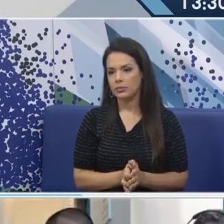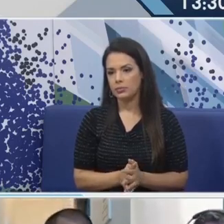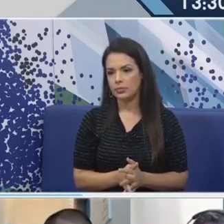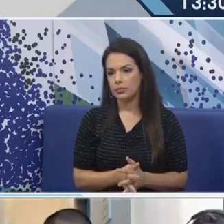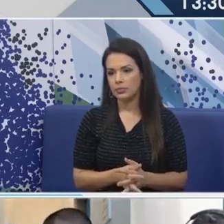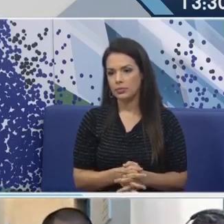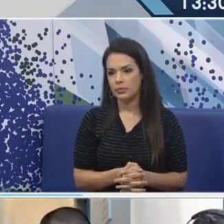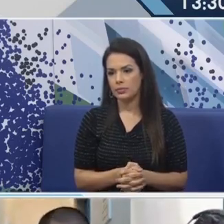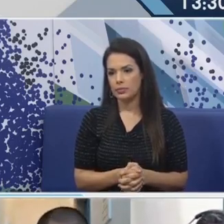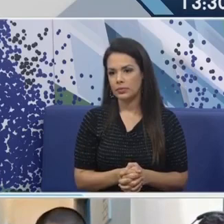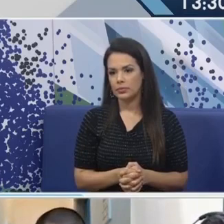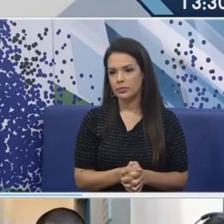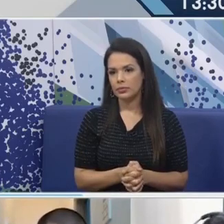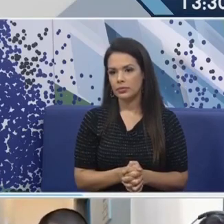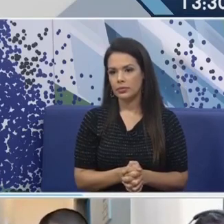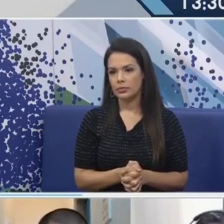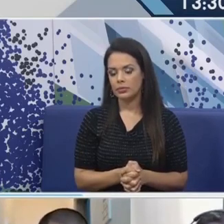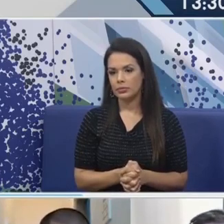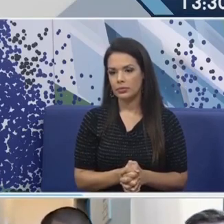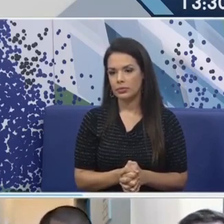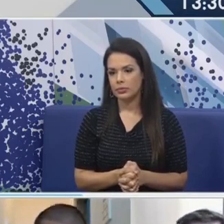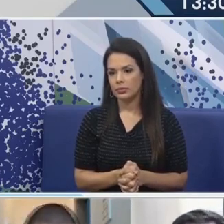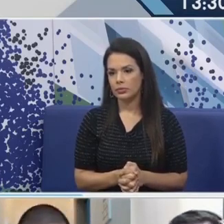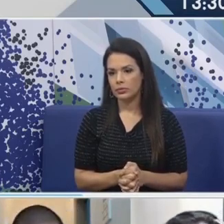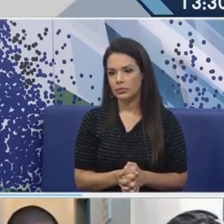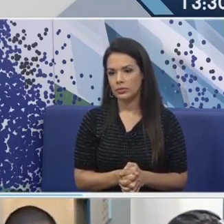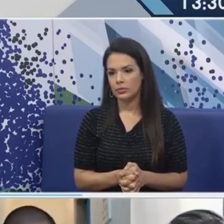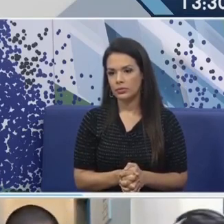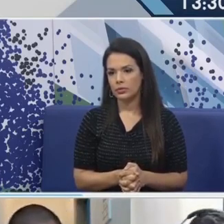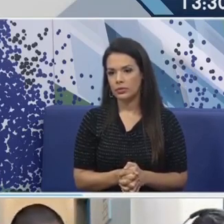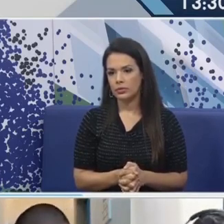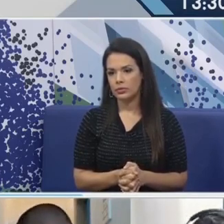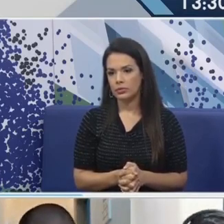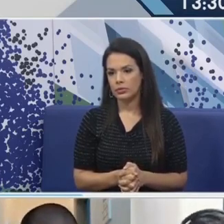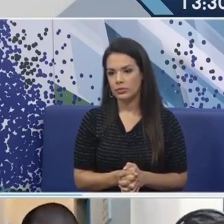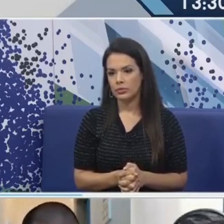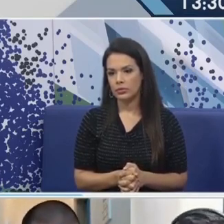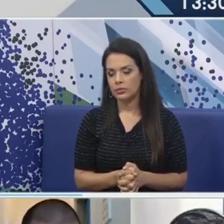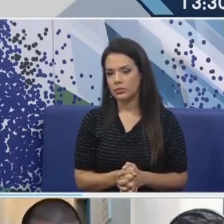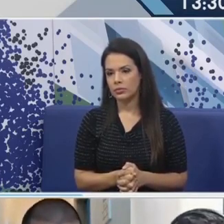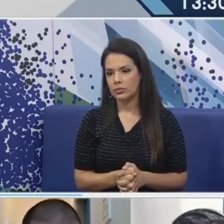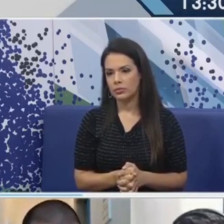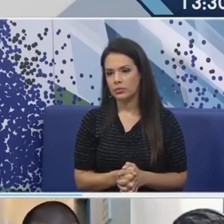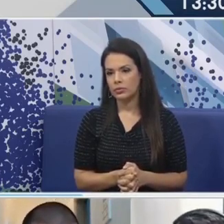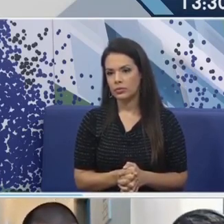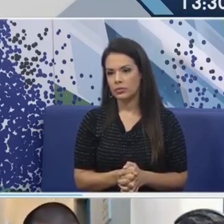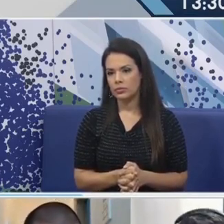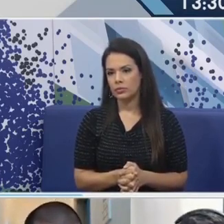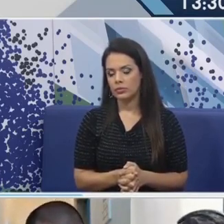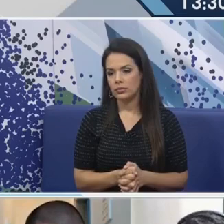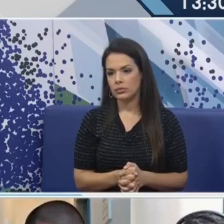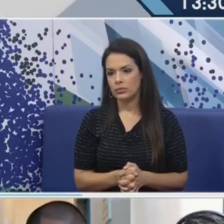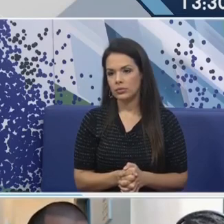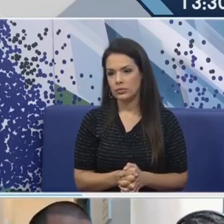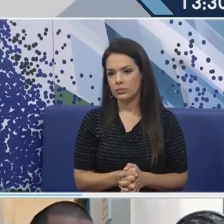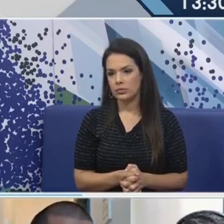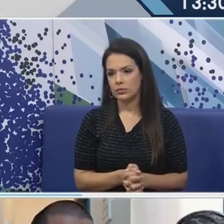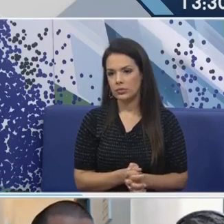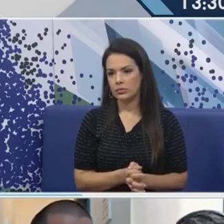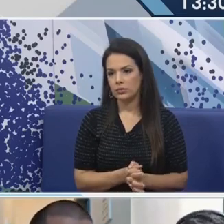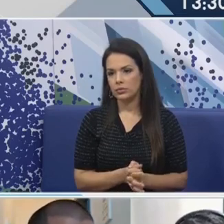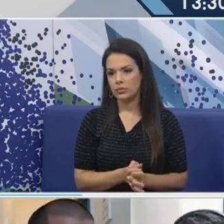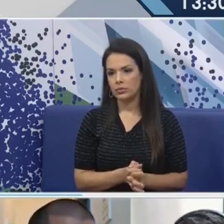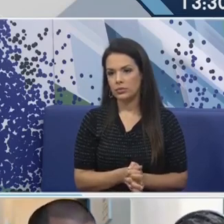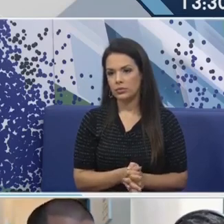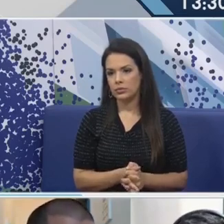gente. Você vê o lance, cara, e é um tapa... Ah, porque não para um ataque promissor. De fato, não para um ataque promissor do Botafogo. Mas... Não parou porque